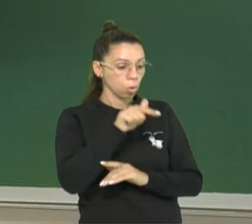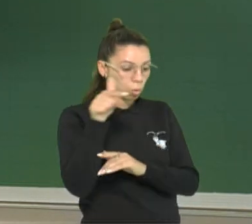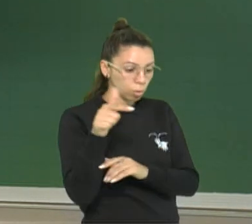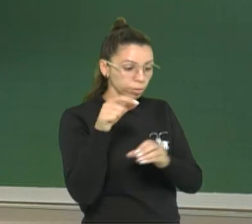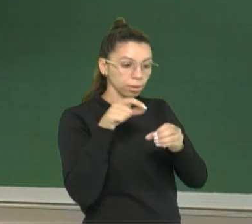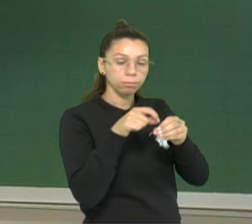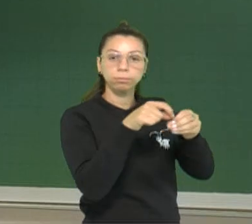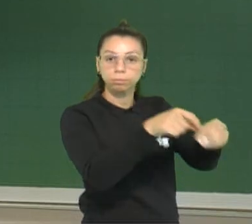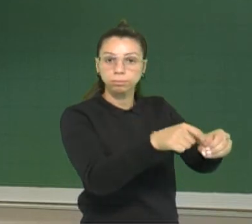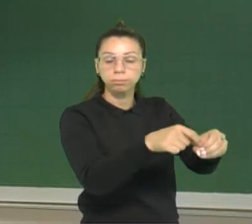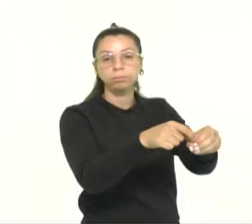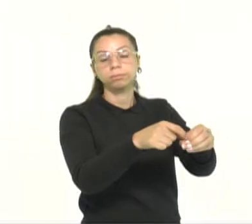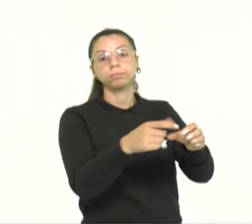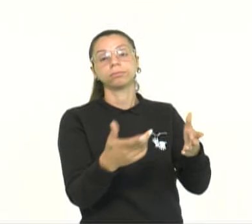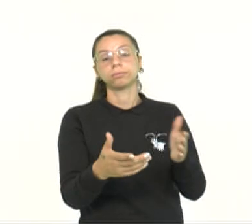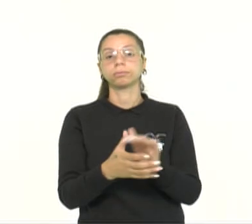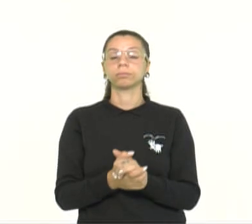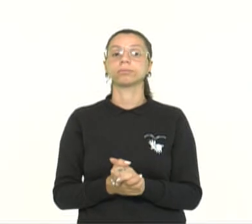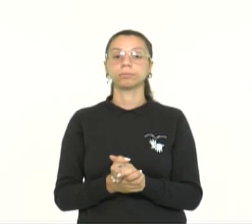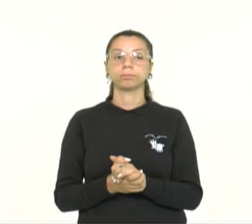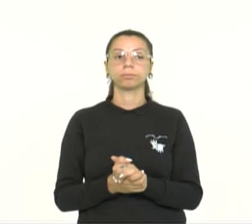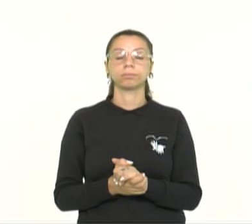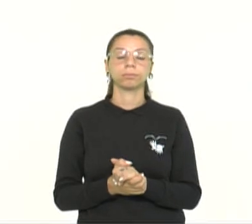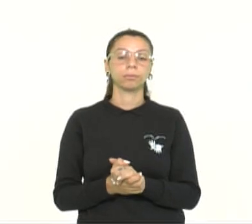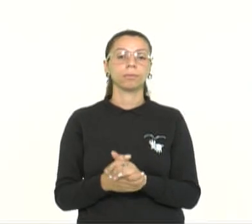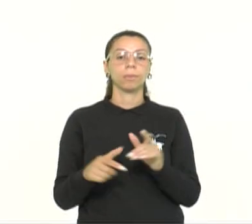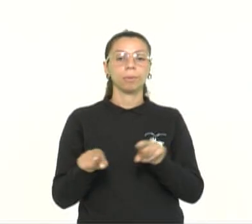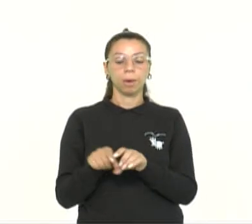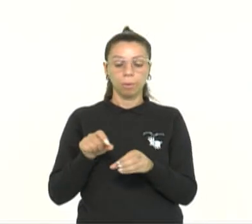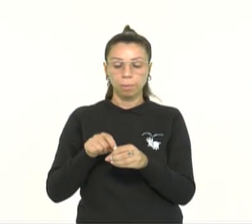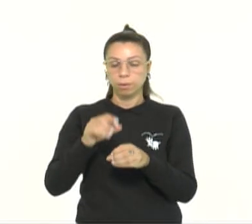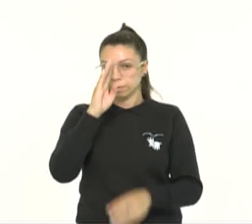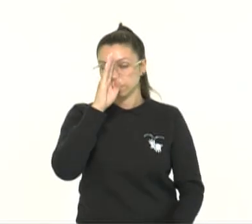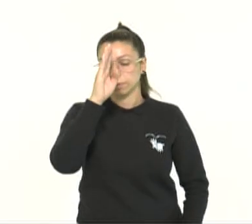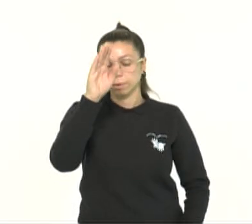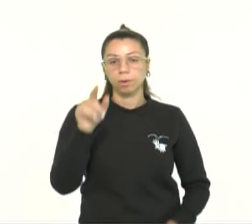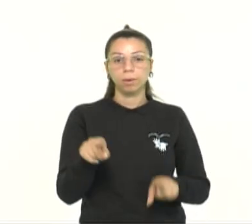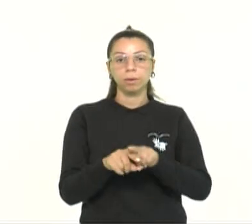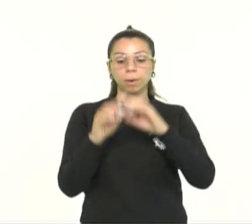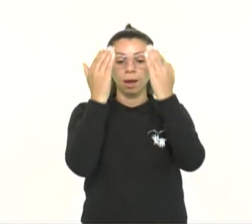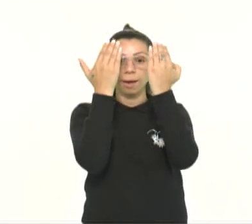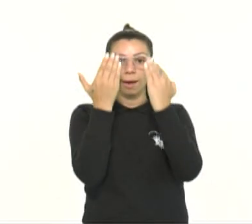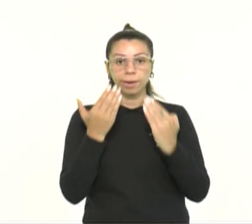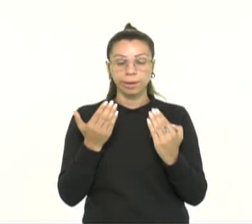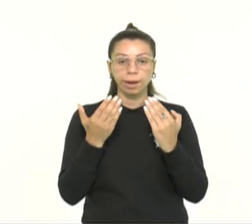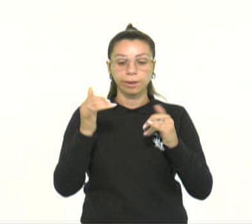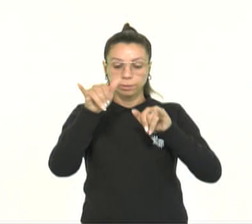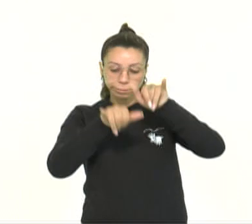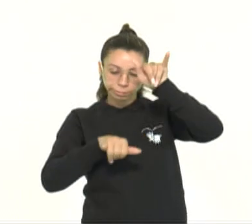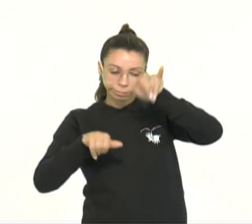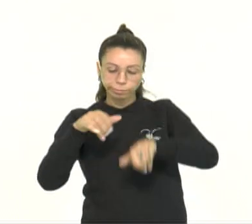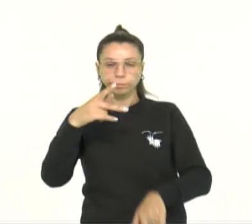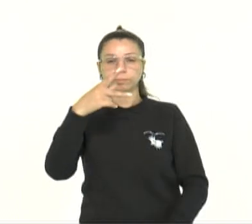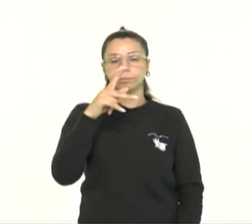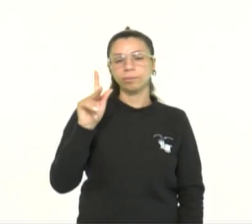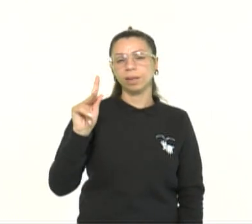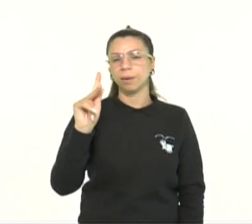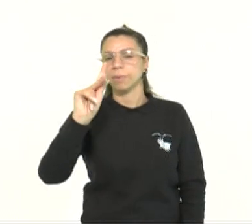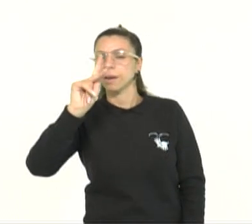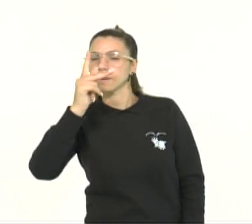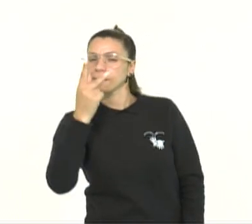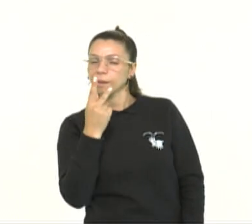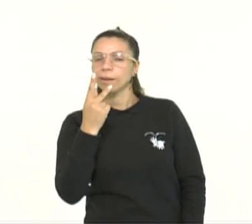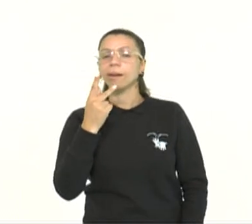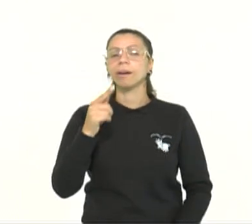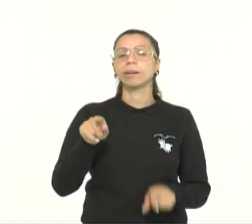área. Nós temos o plantio direto, nós temos análise química do solo, verificação do pH, do nível de